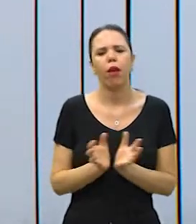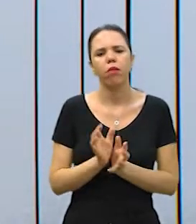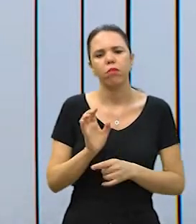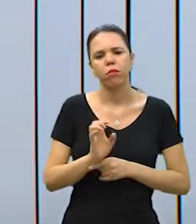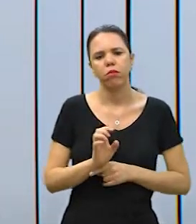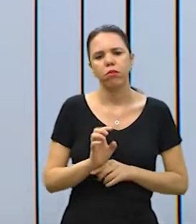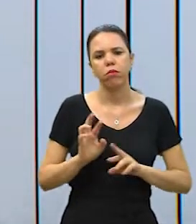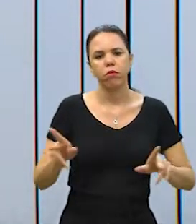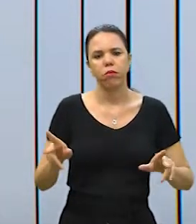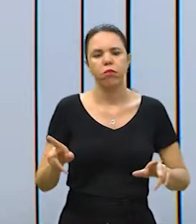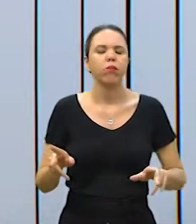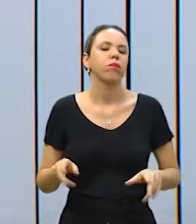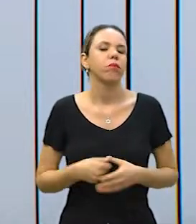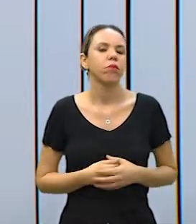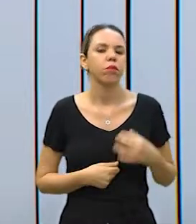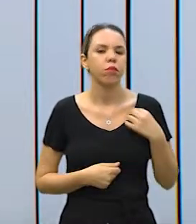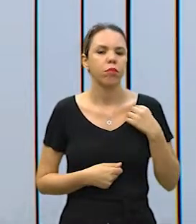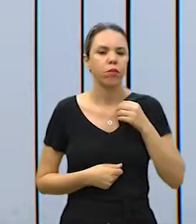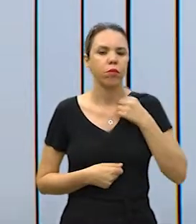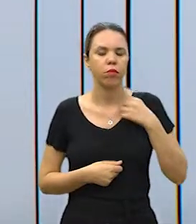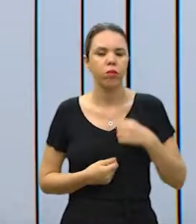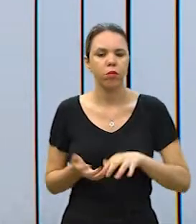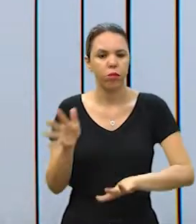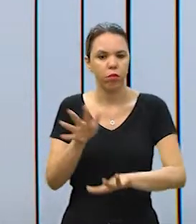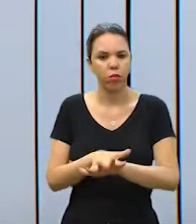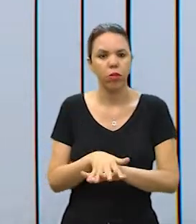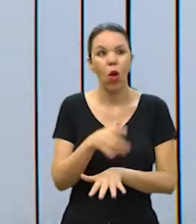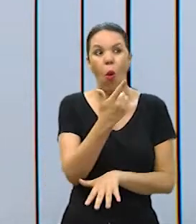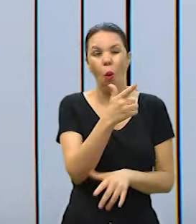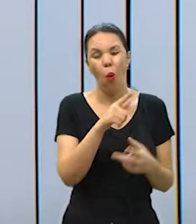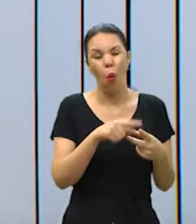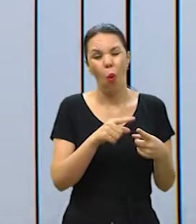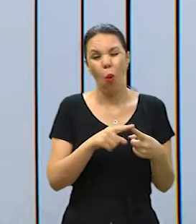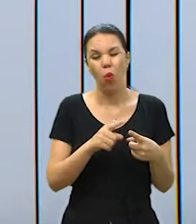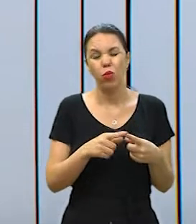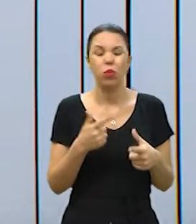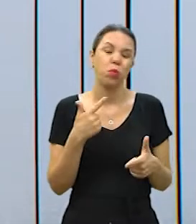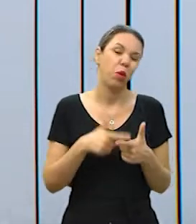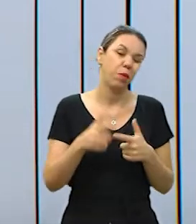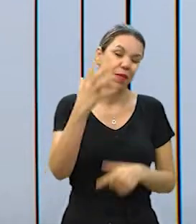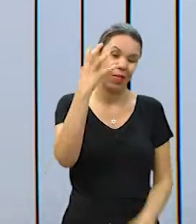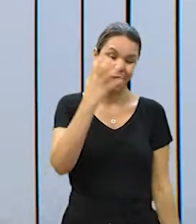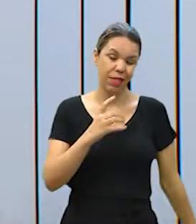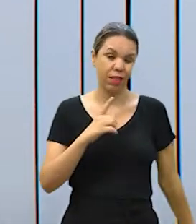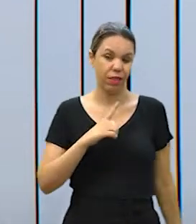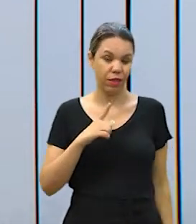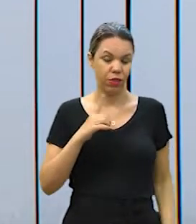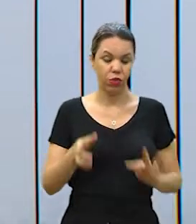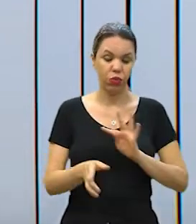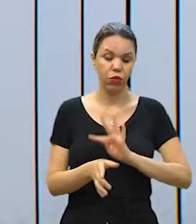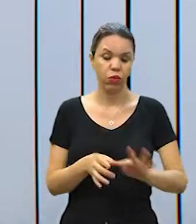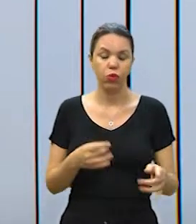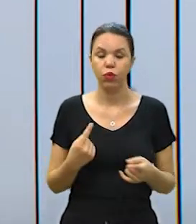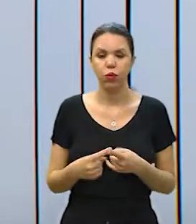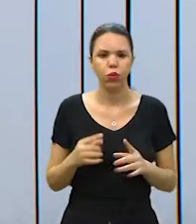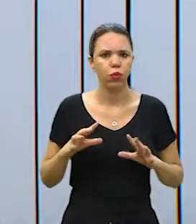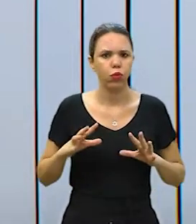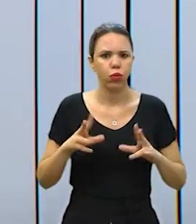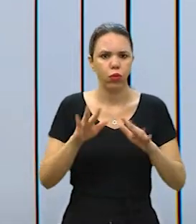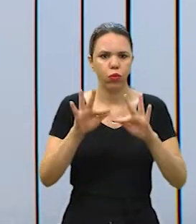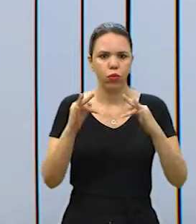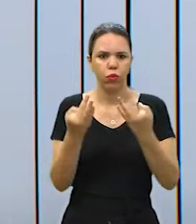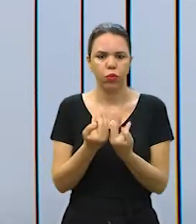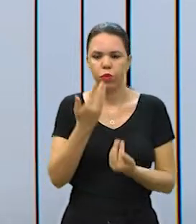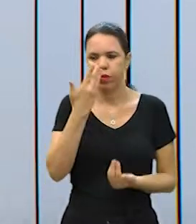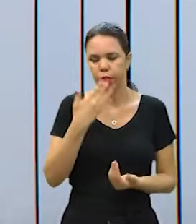municipal é bem diferente, né? Inclusive, essa questão da inclusão é um outro problema seríssimo que a gente tinha no conselho, porque todos